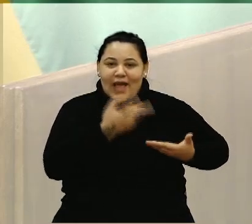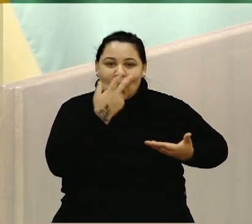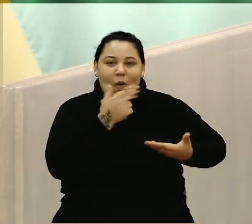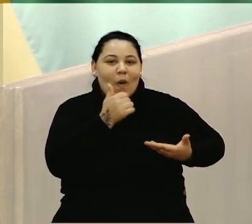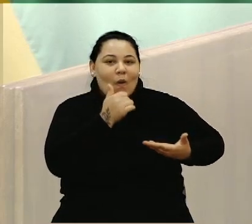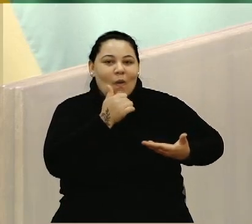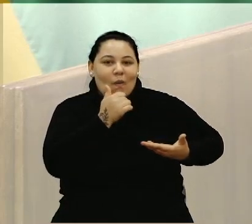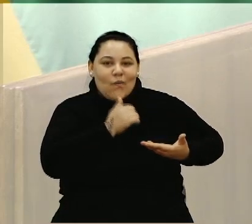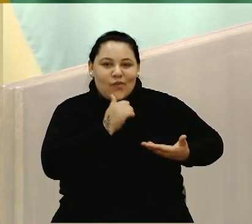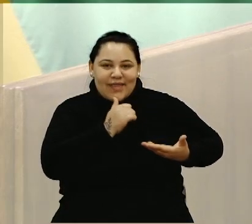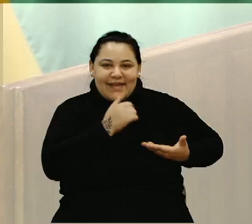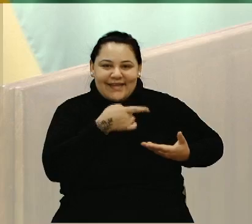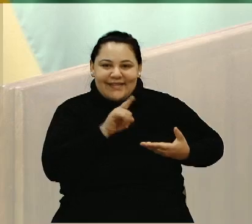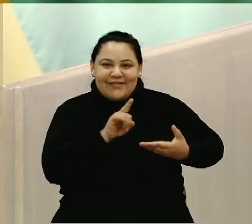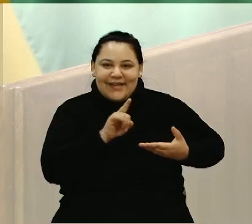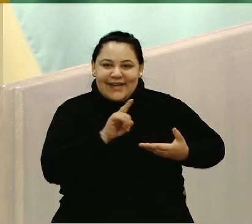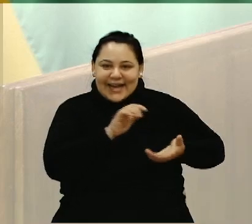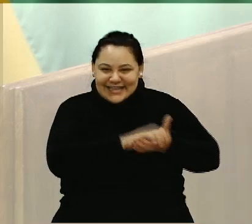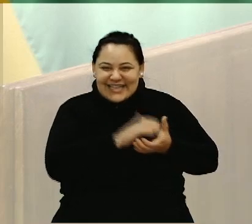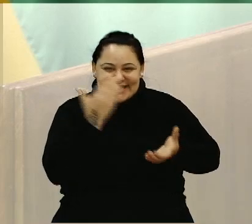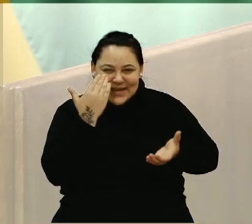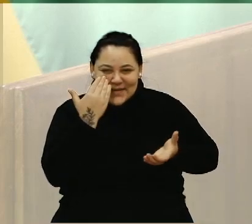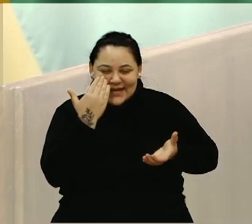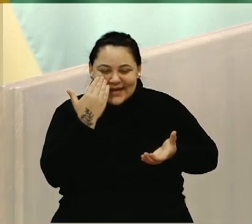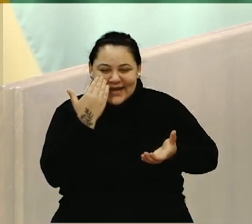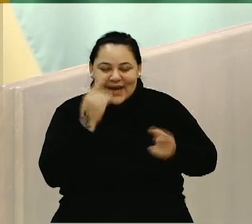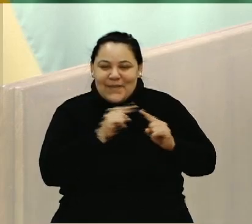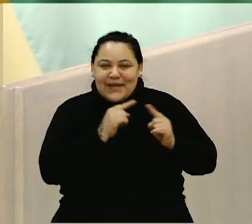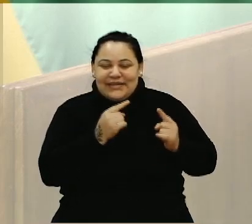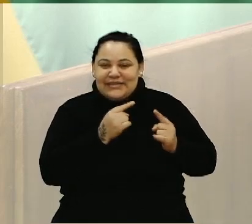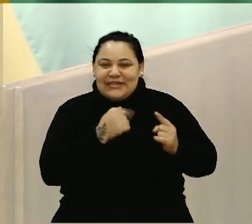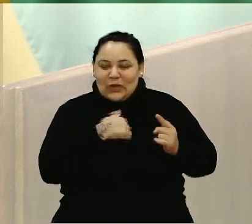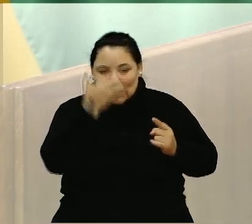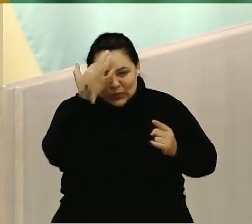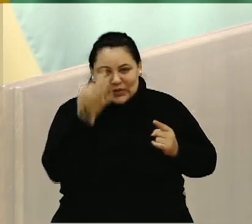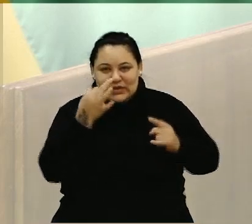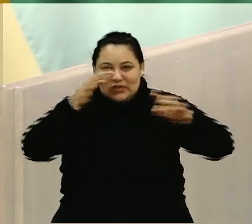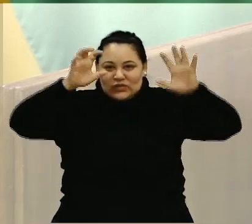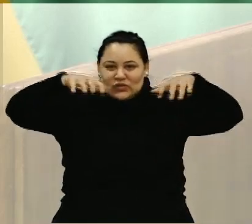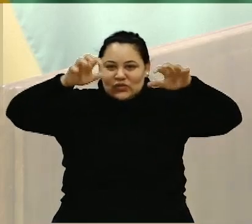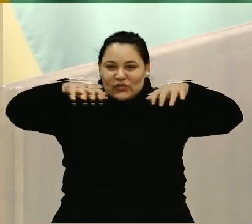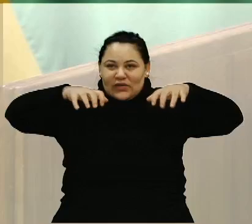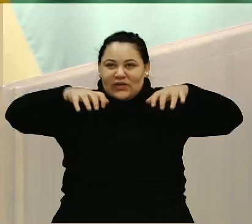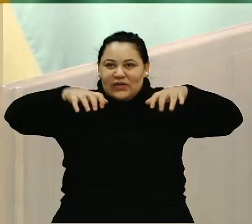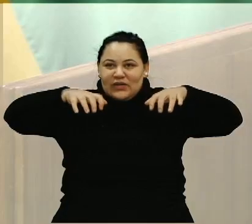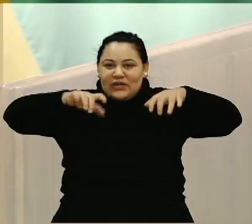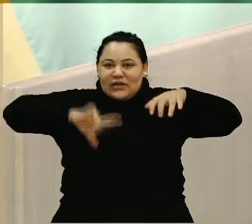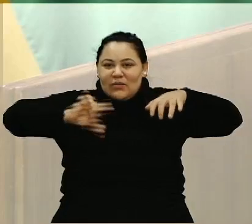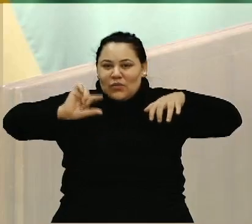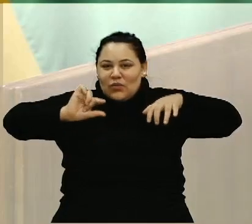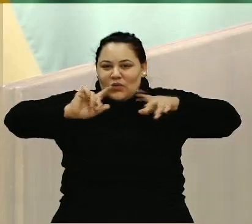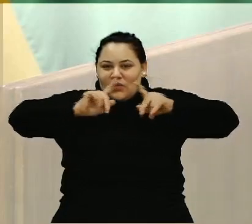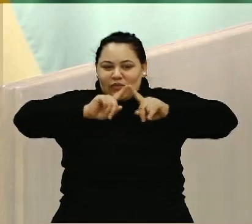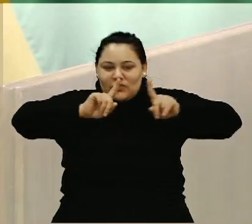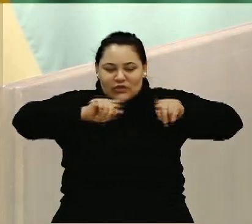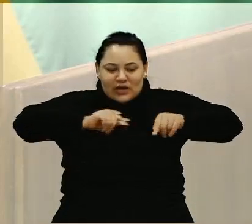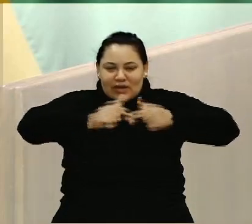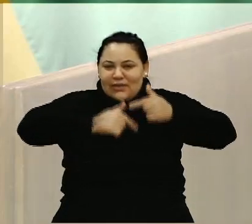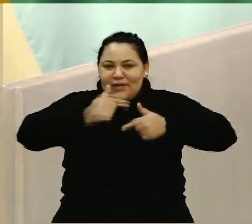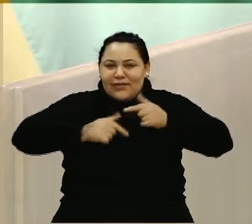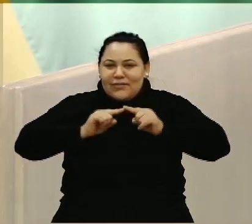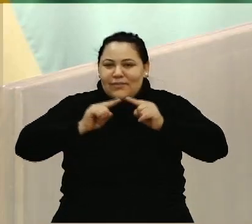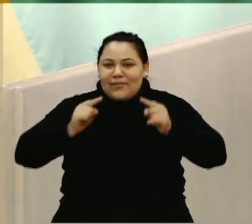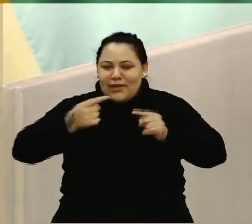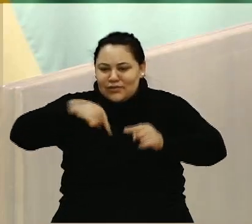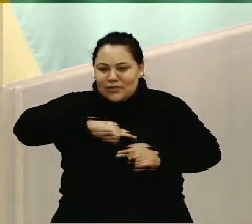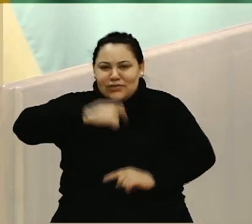lobo. Eu até entendo que choveu e que nós temos poucas equipes, mas nós precisamos